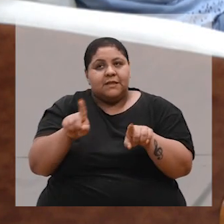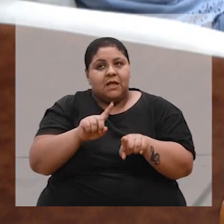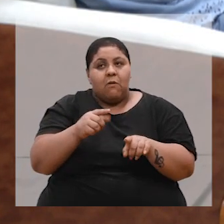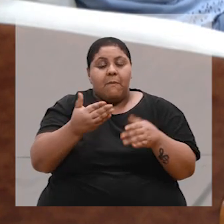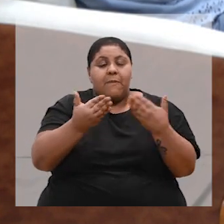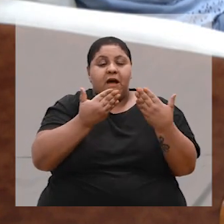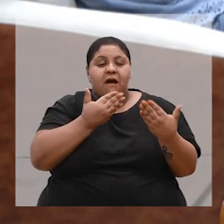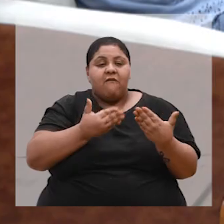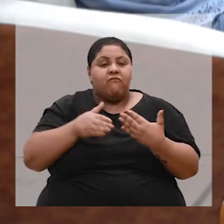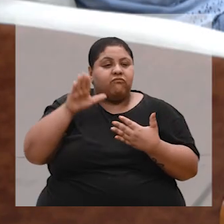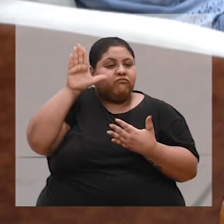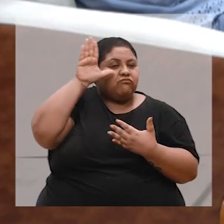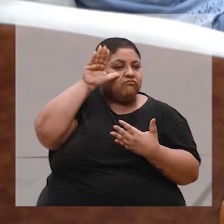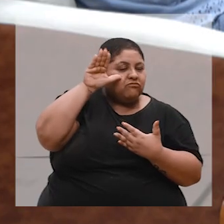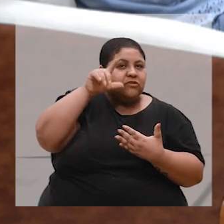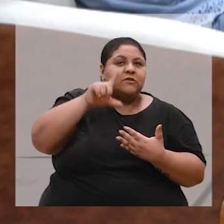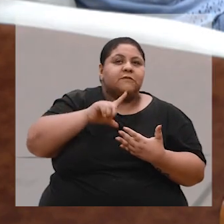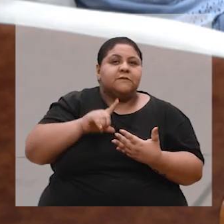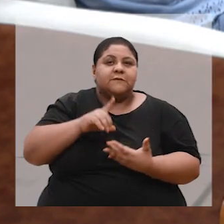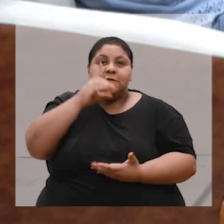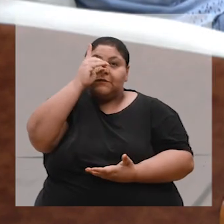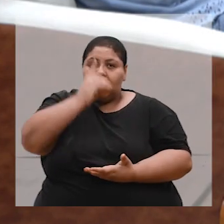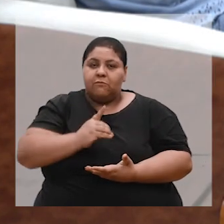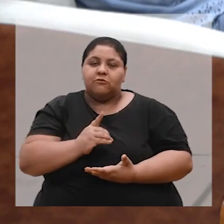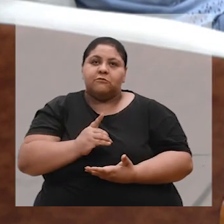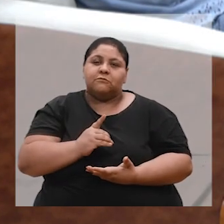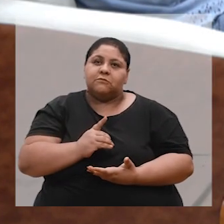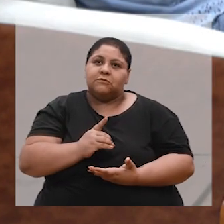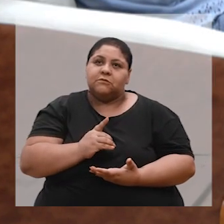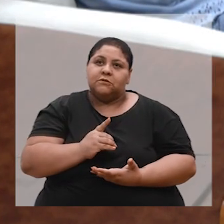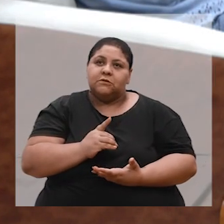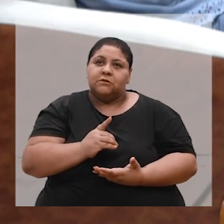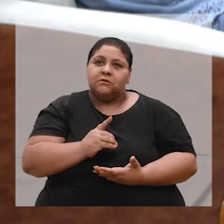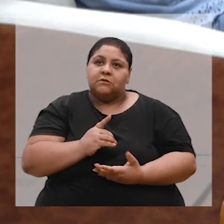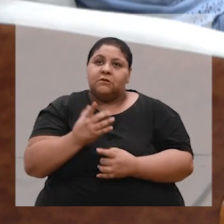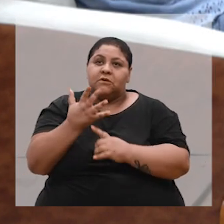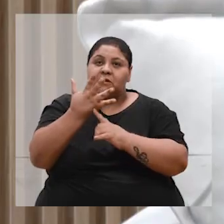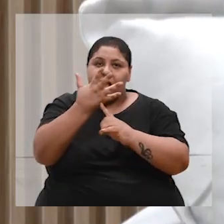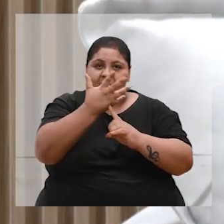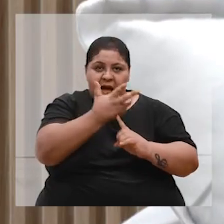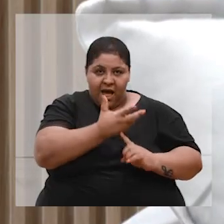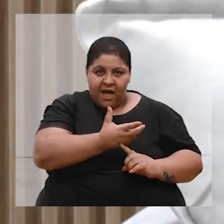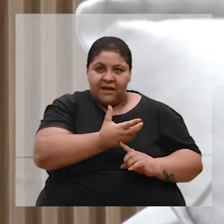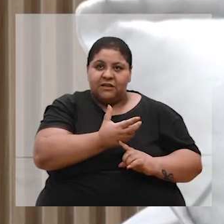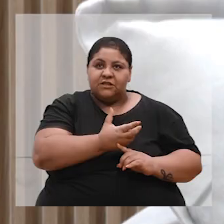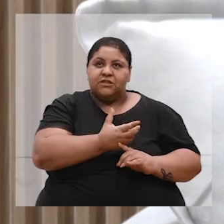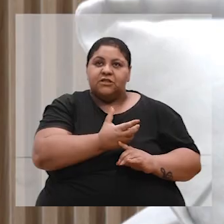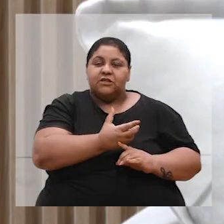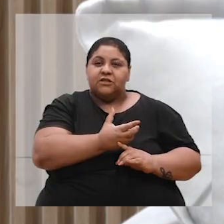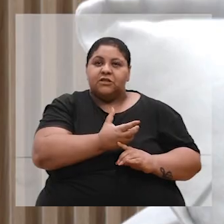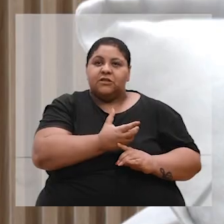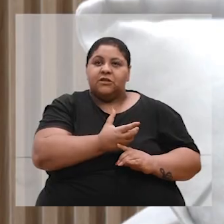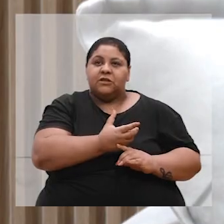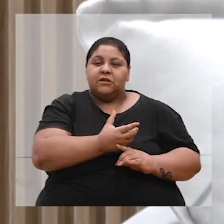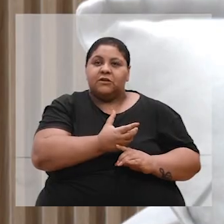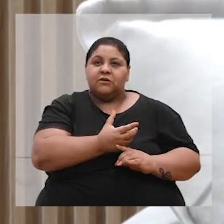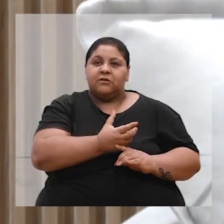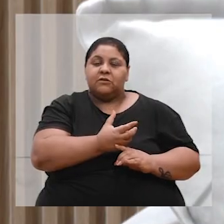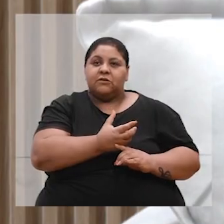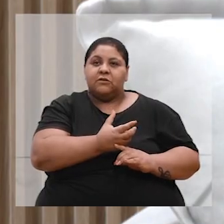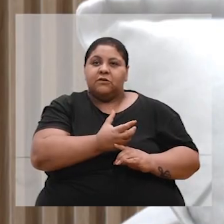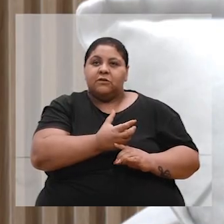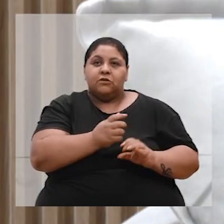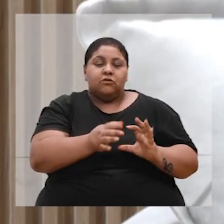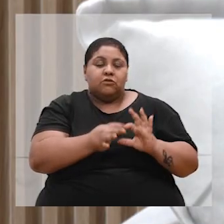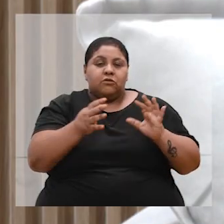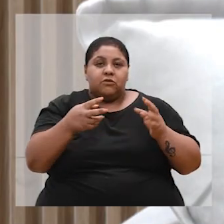para apreciar, porque nós temos direito a arte nos constitui, né? Quando